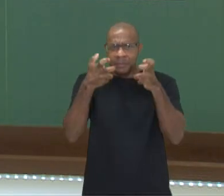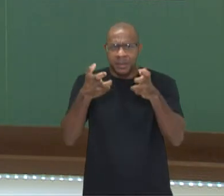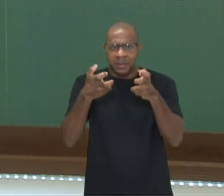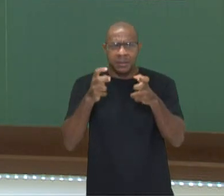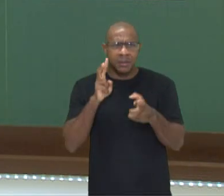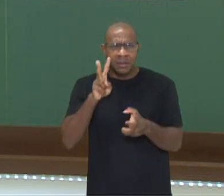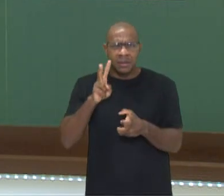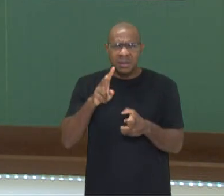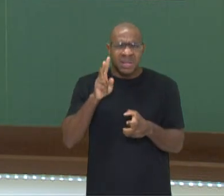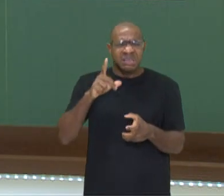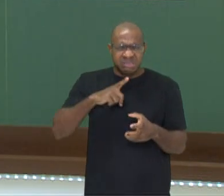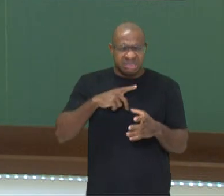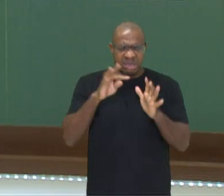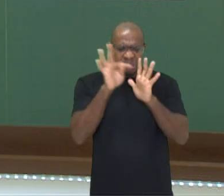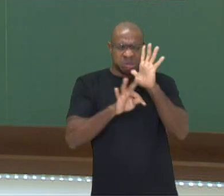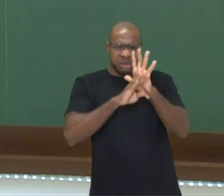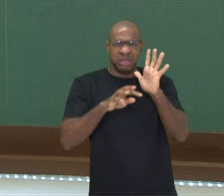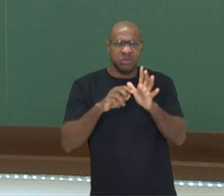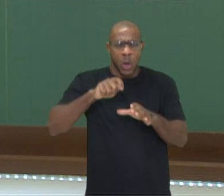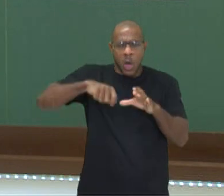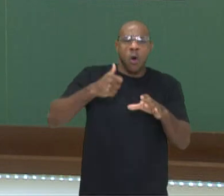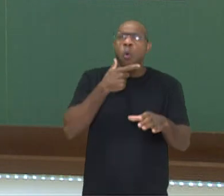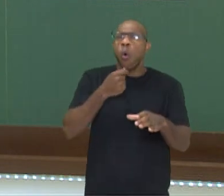palavra cozinheiro?